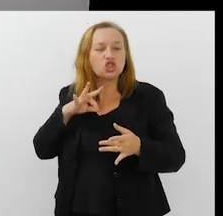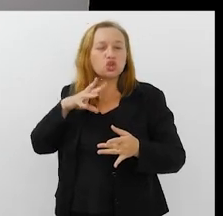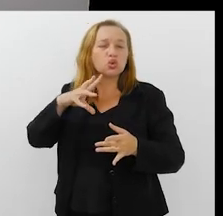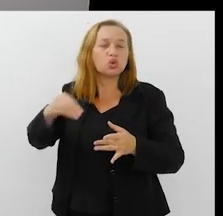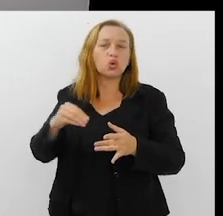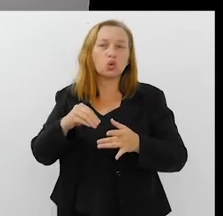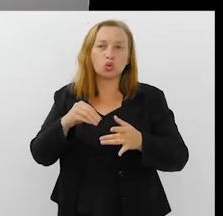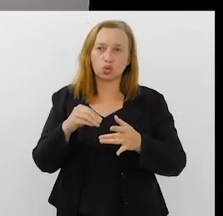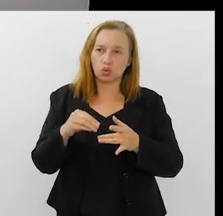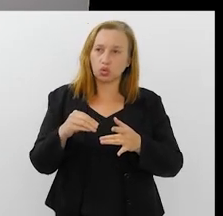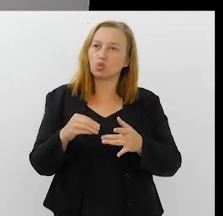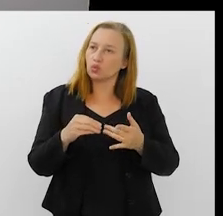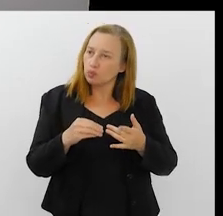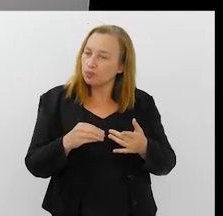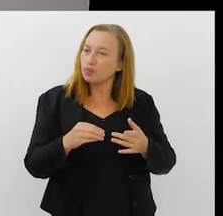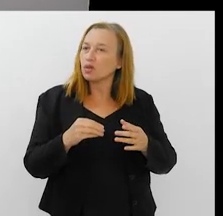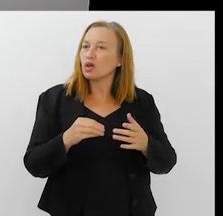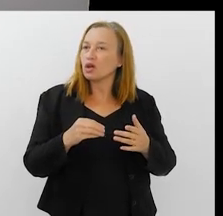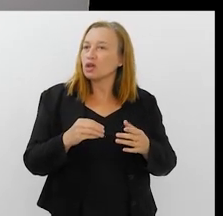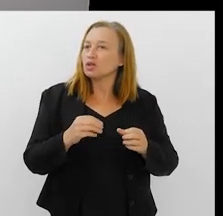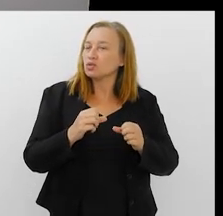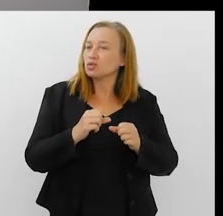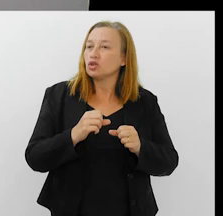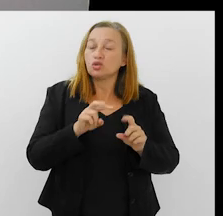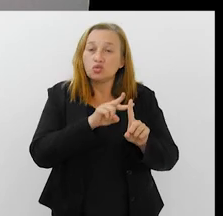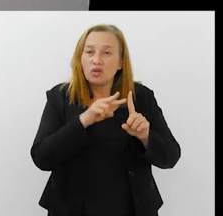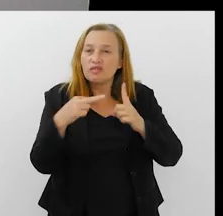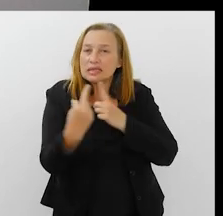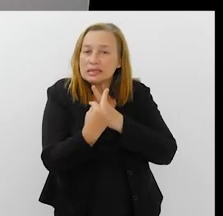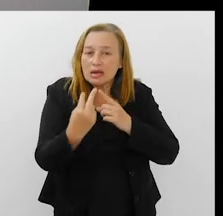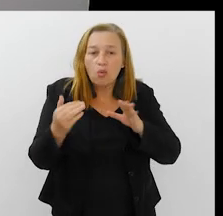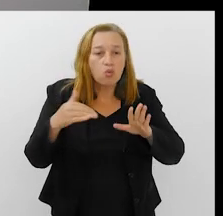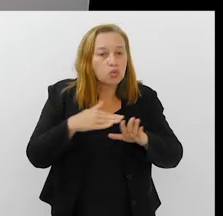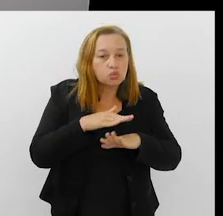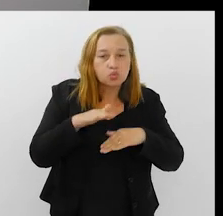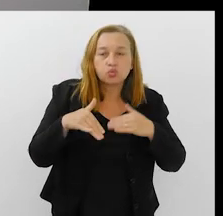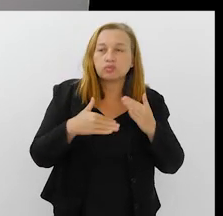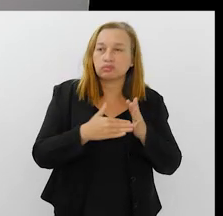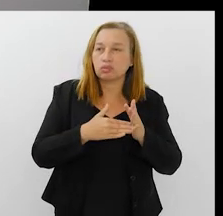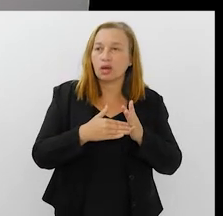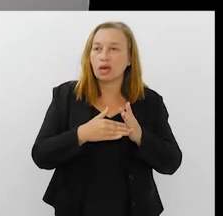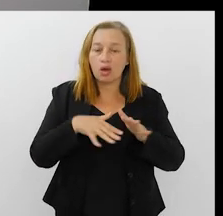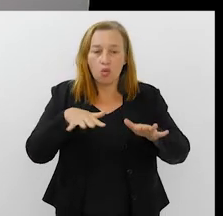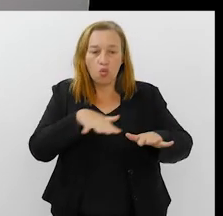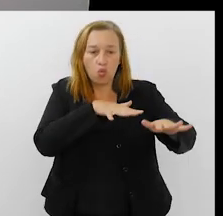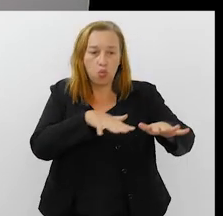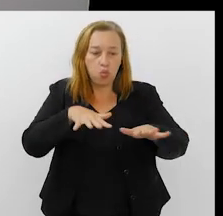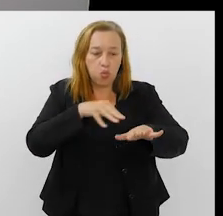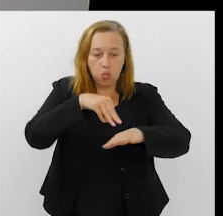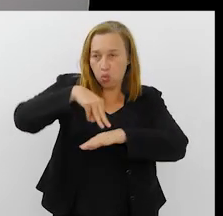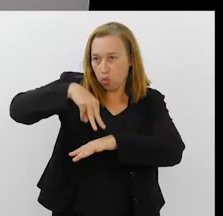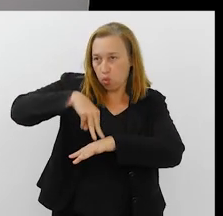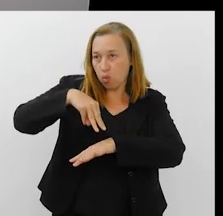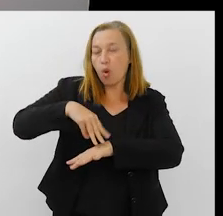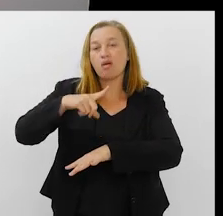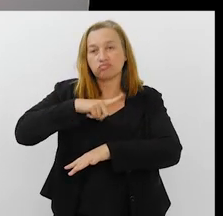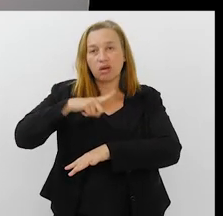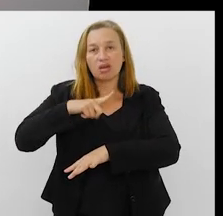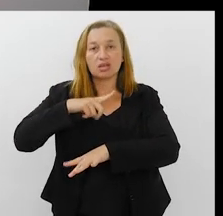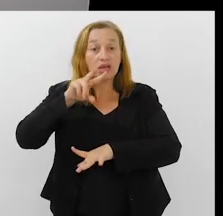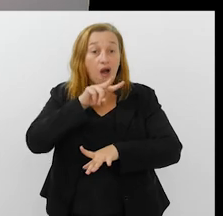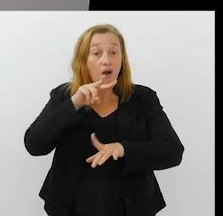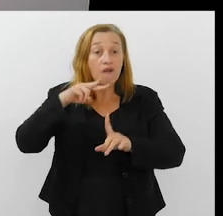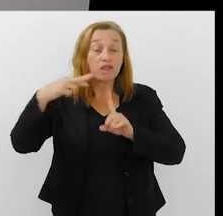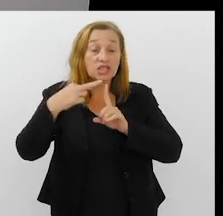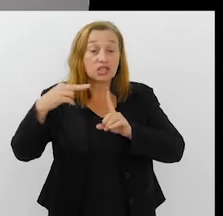pensamento de equipe. Os ângulos que vão de olhares, exatamente. Né? É isso. Porque a Marquês de Sapucaí tem isso, né? Você tem o ângulo